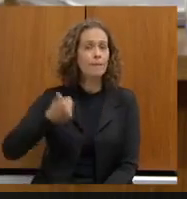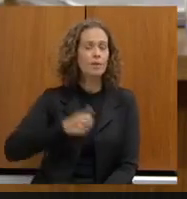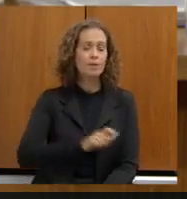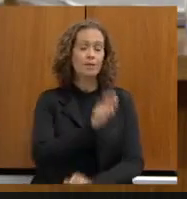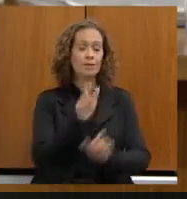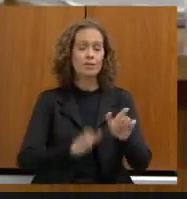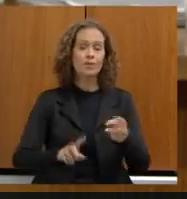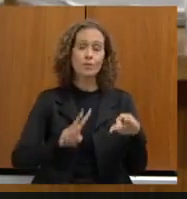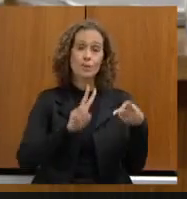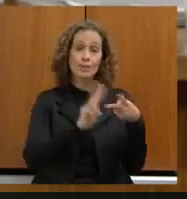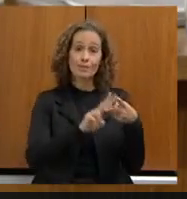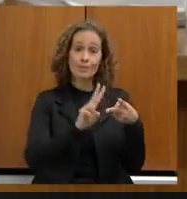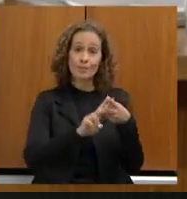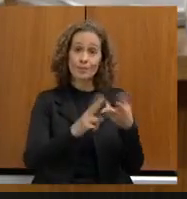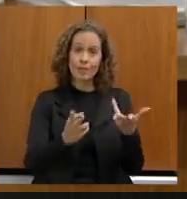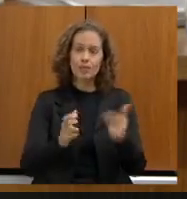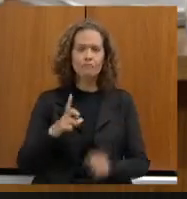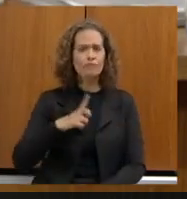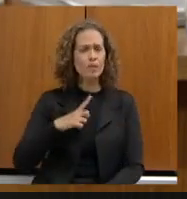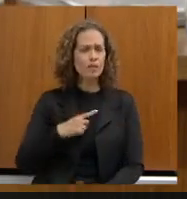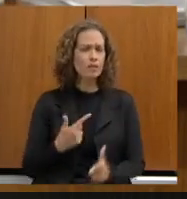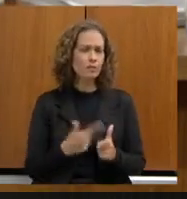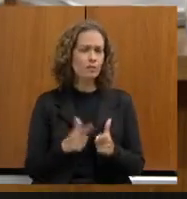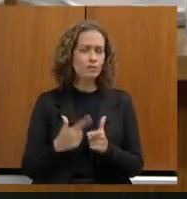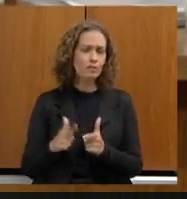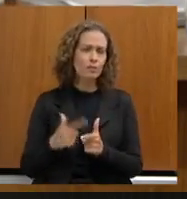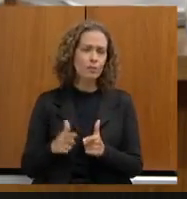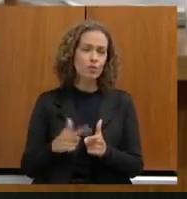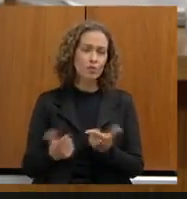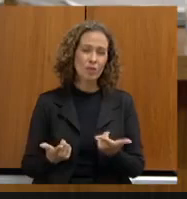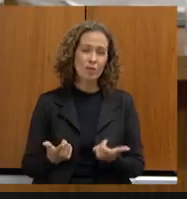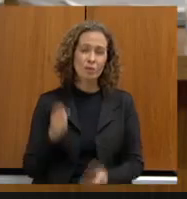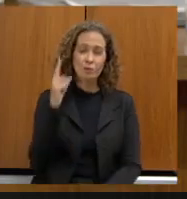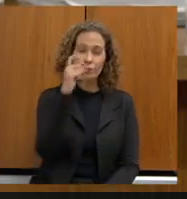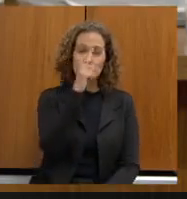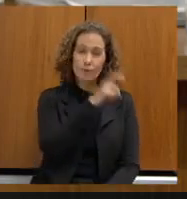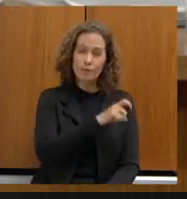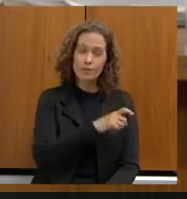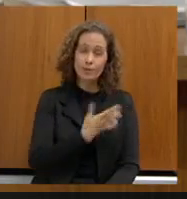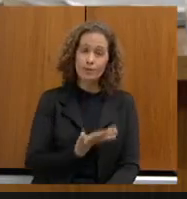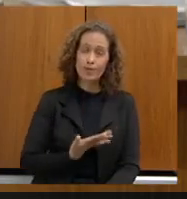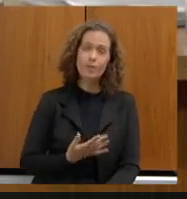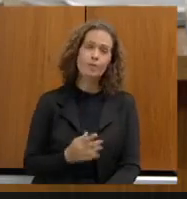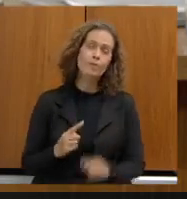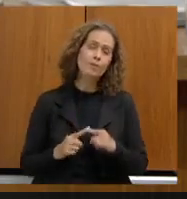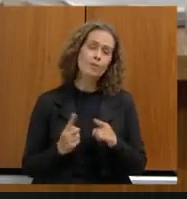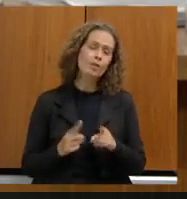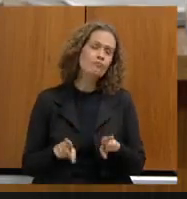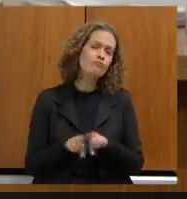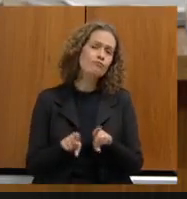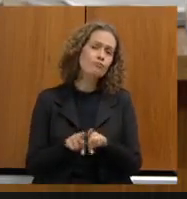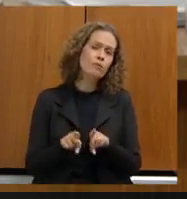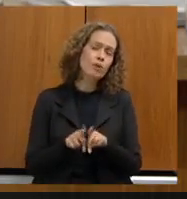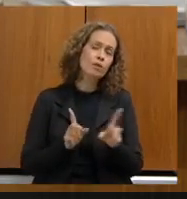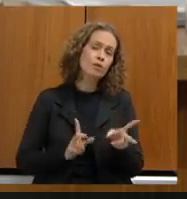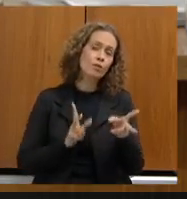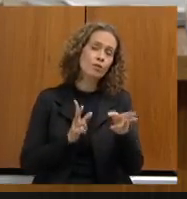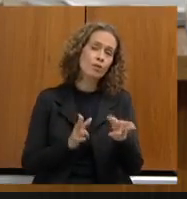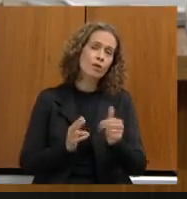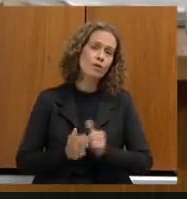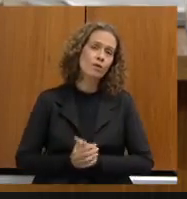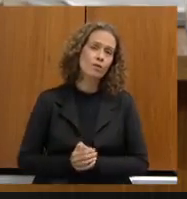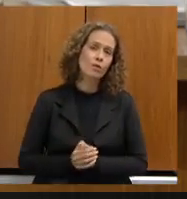e isso traria um problema tremendo para Nossa tropa e da mesma forma que